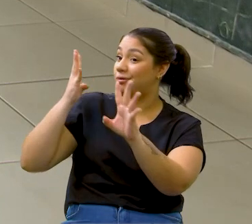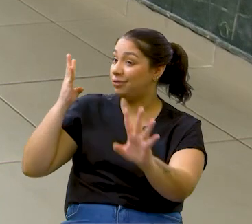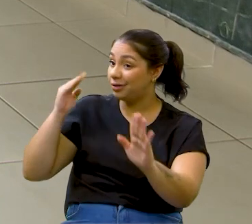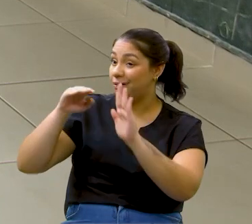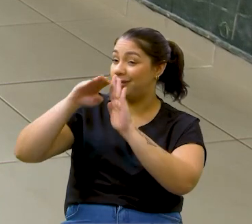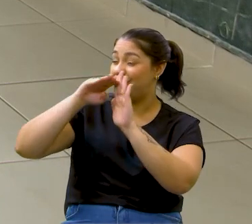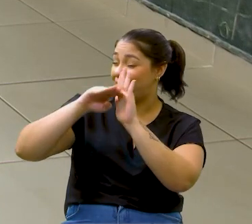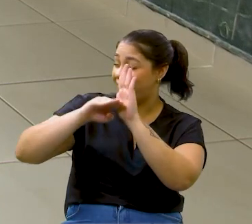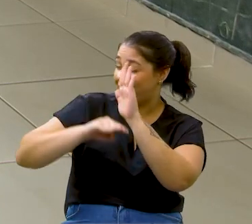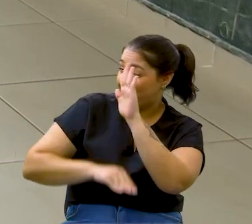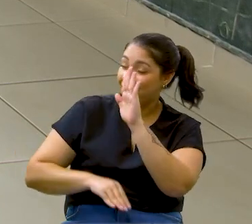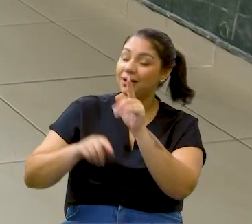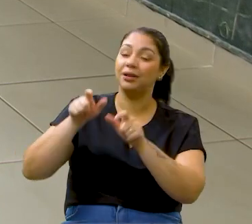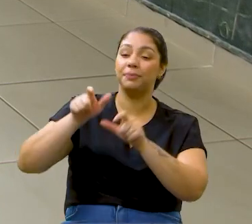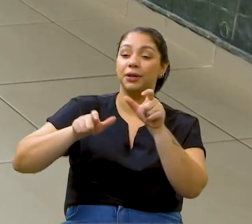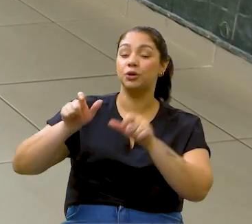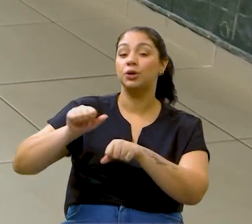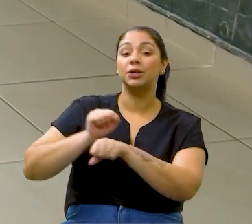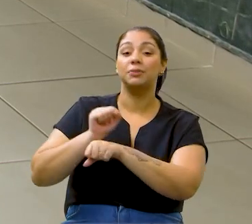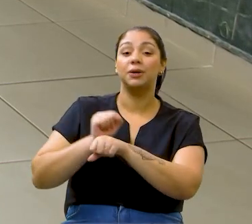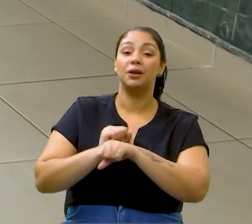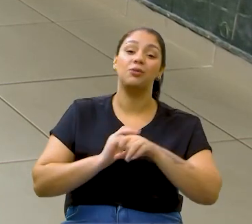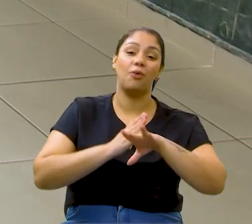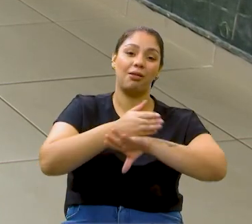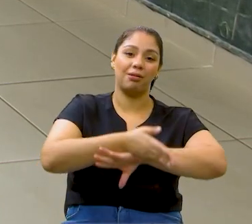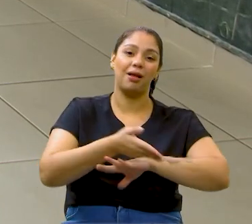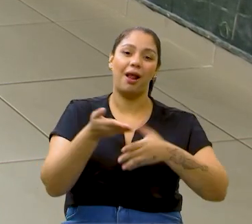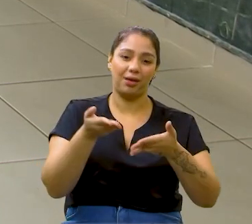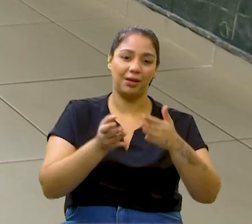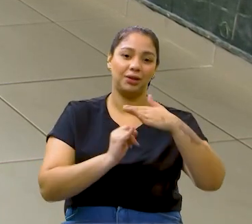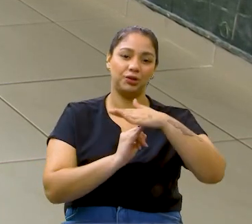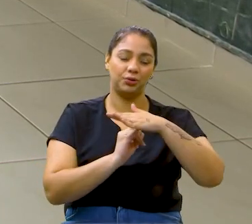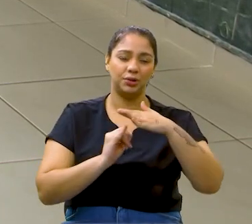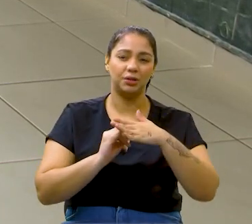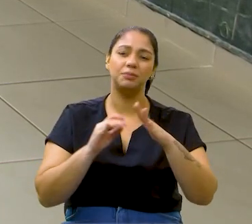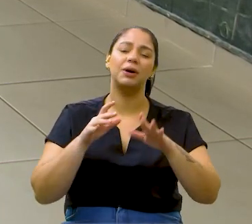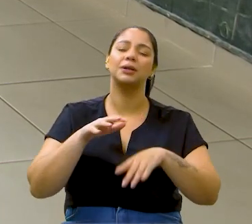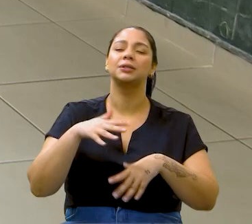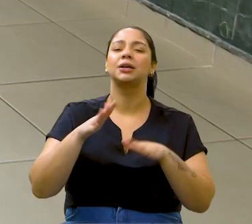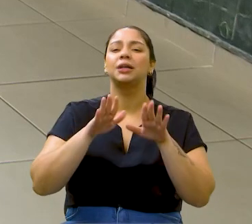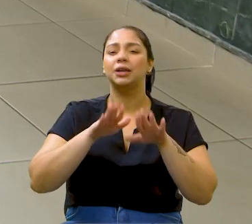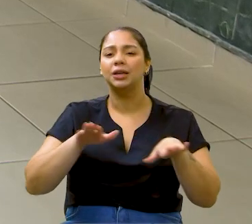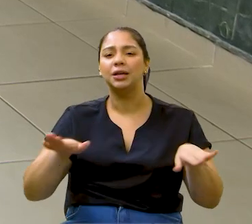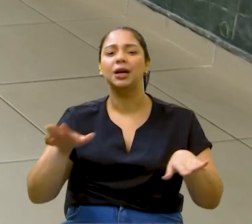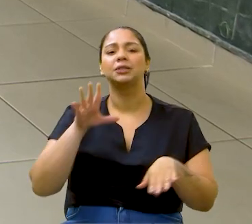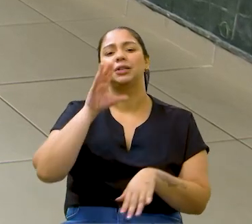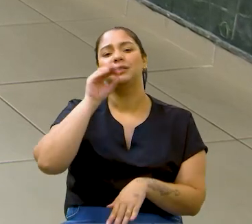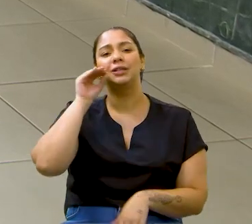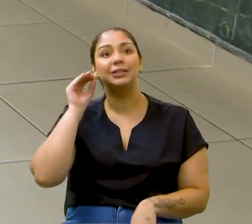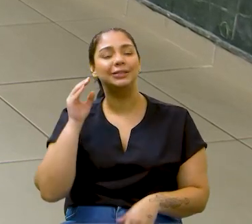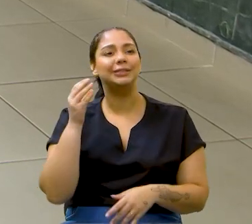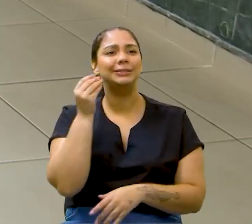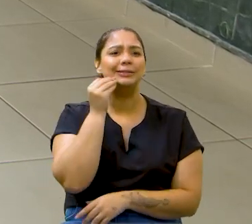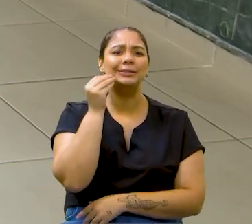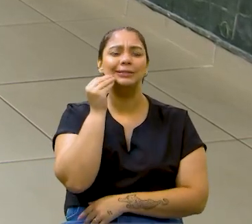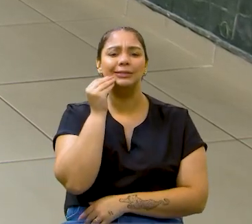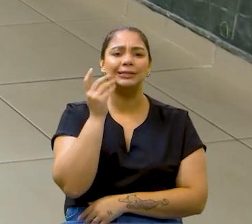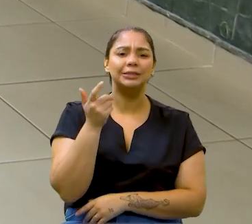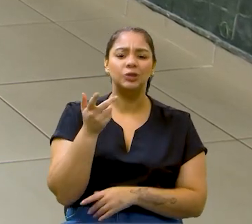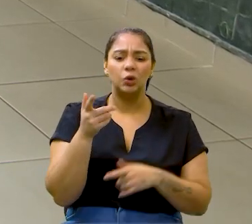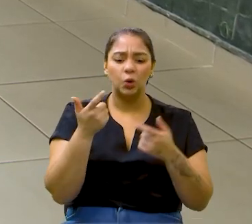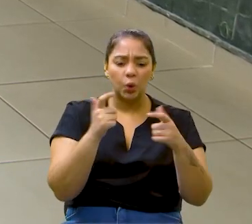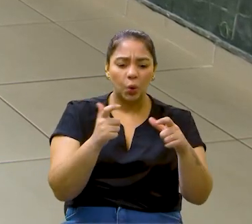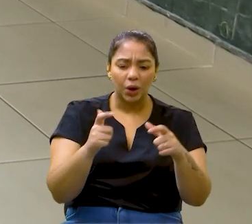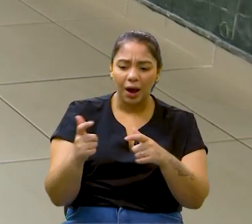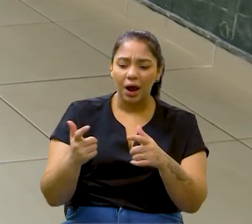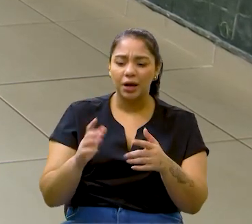espera, né? Sim. Mas essas crianças, adolescentes que estejam aí buscando um espaço legal para ir,